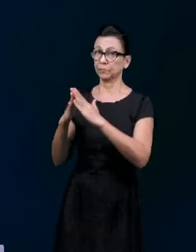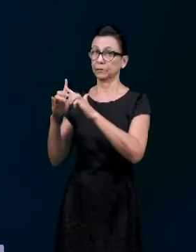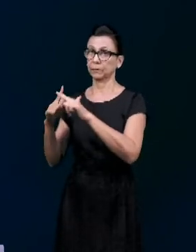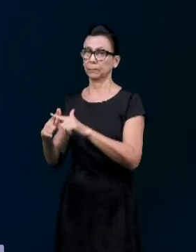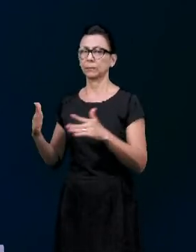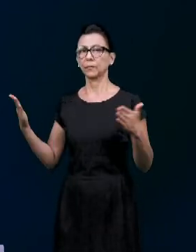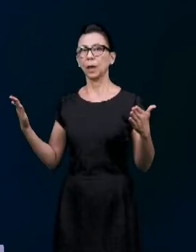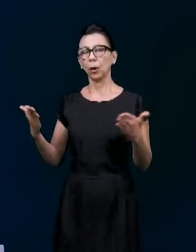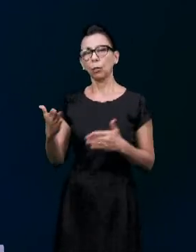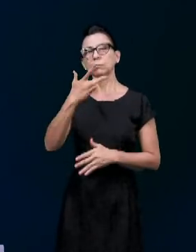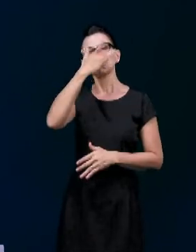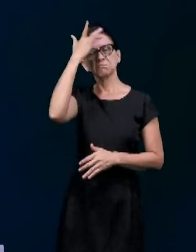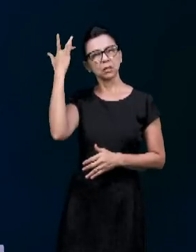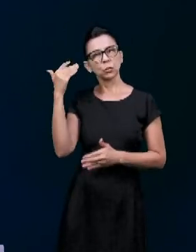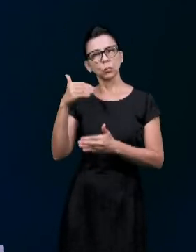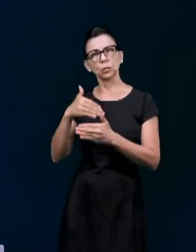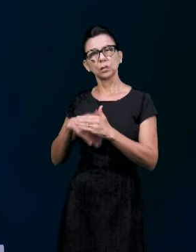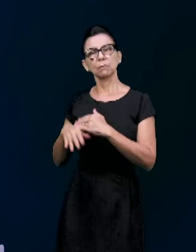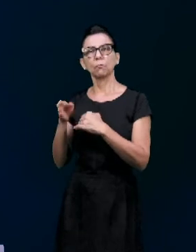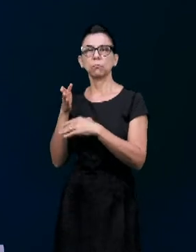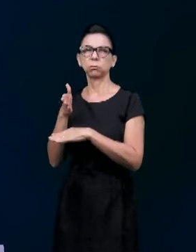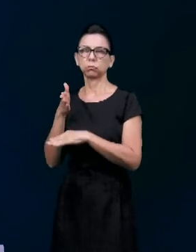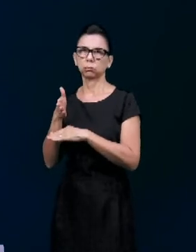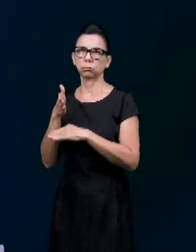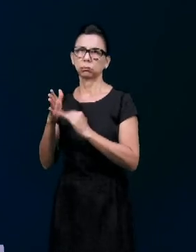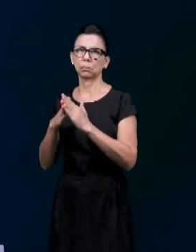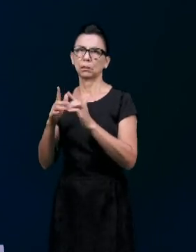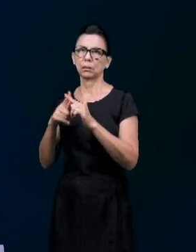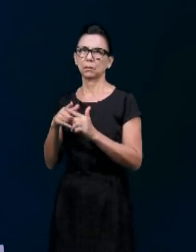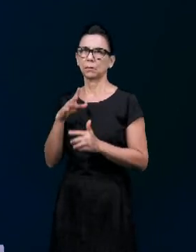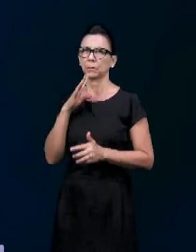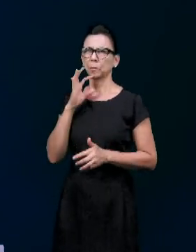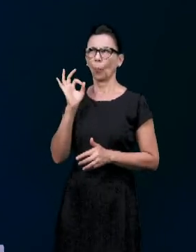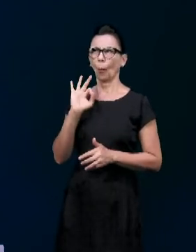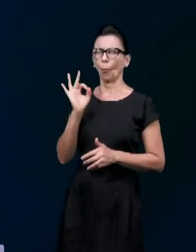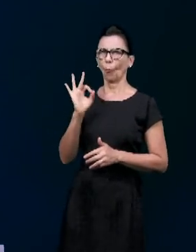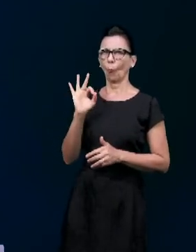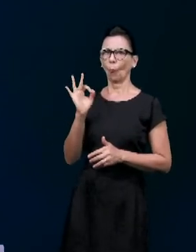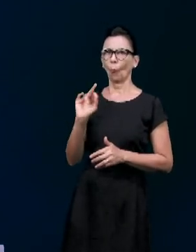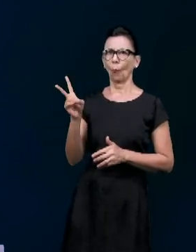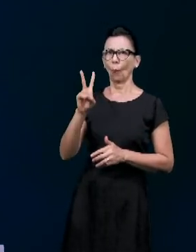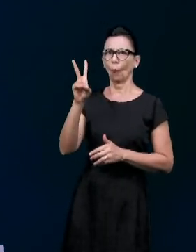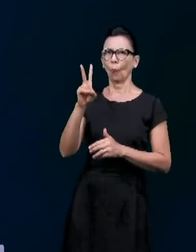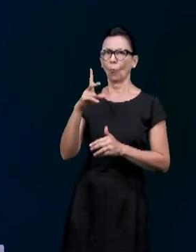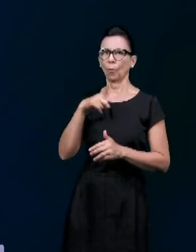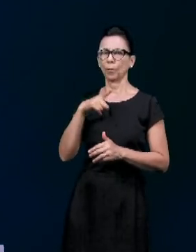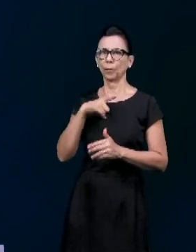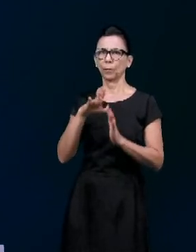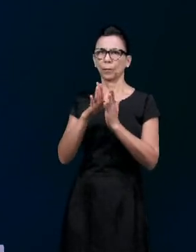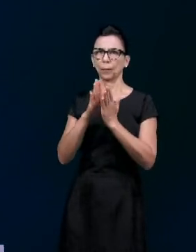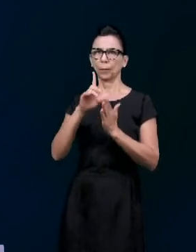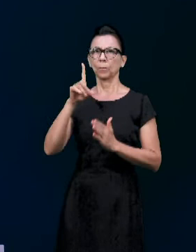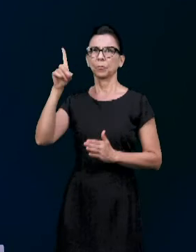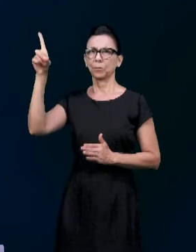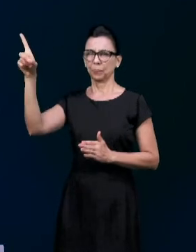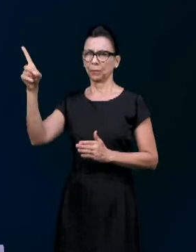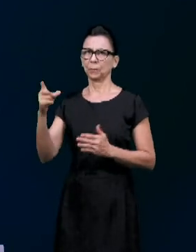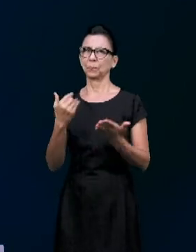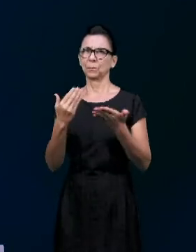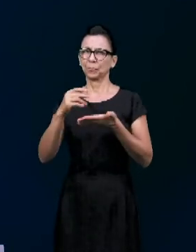na igreja, mas não reconhecem o verdadeiro valor da palavra do Senhor. Este tesouro tão